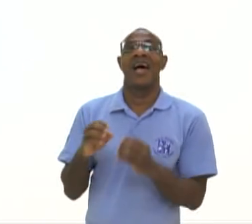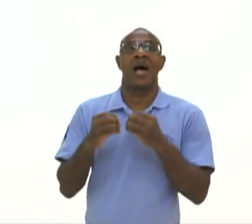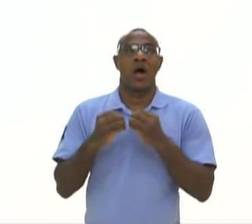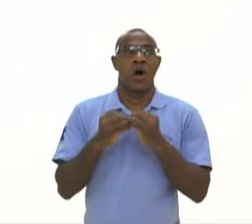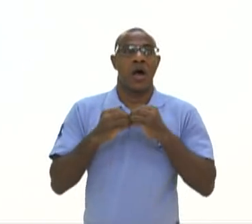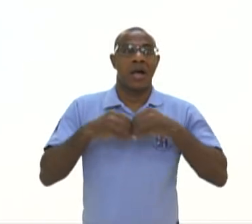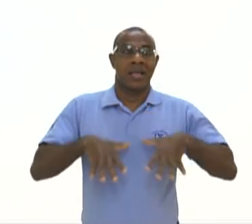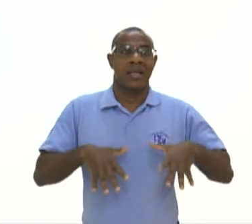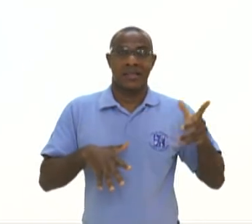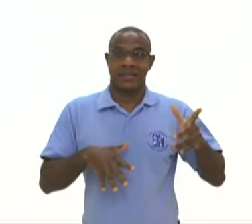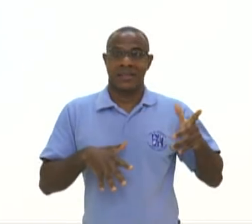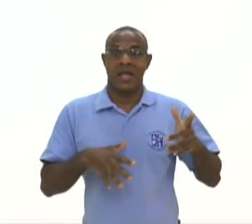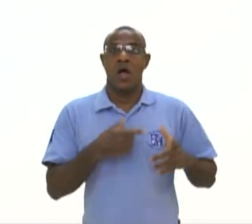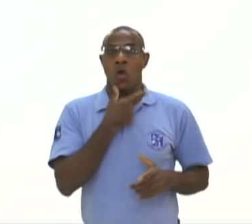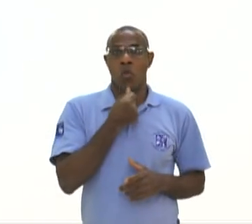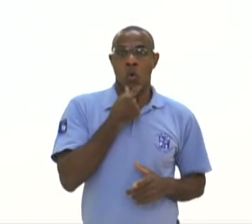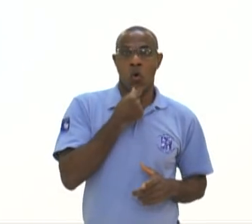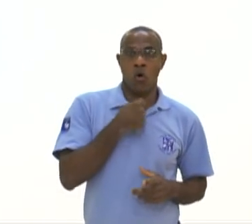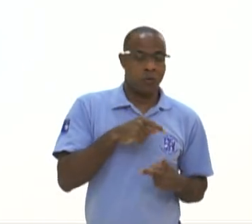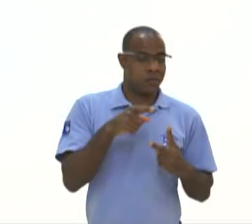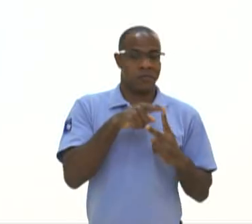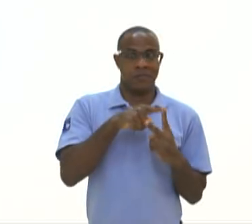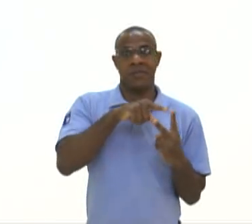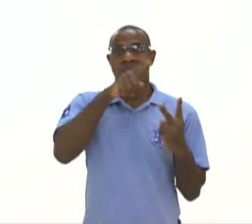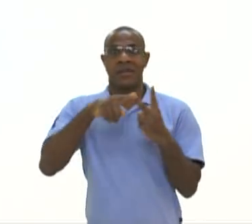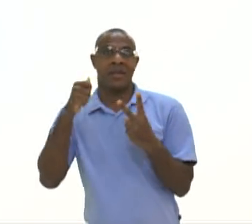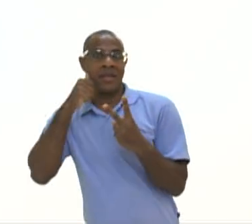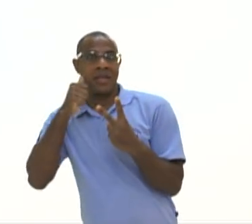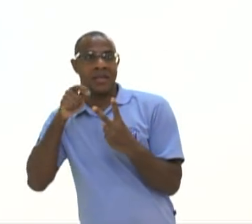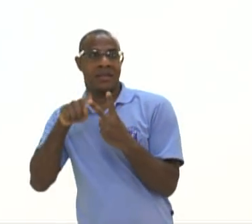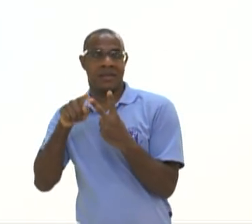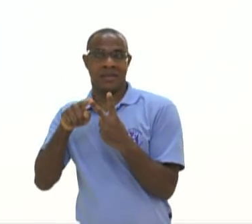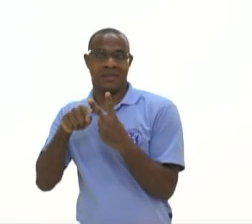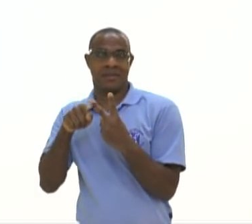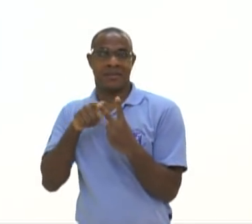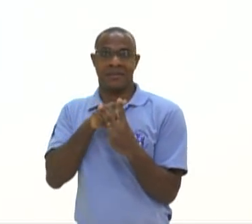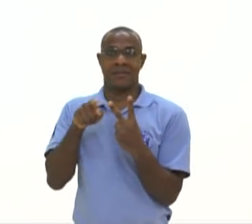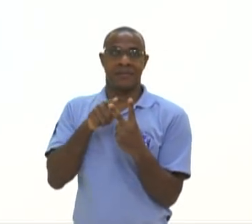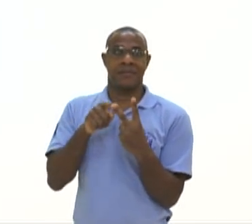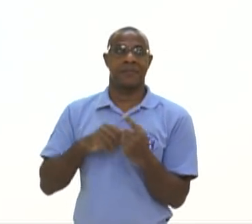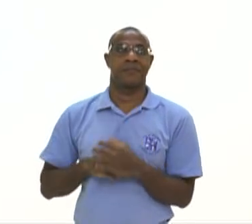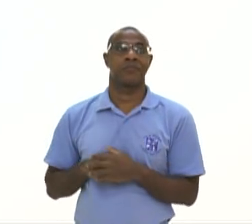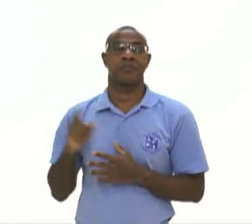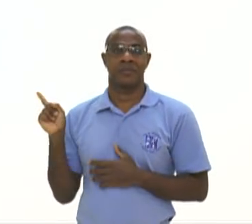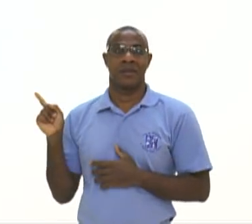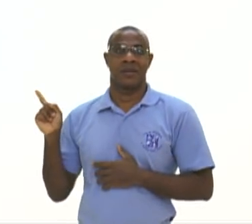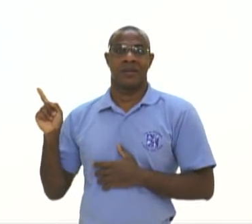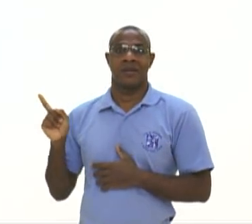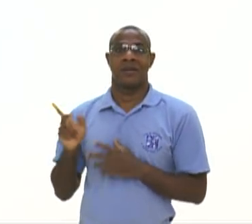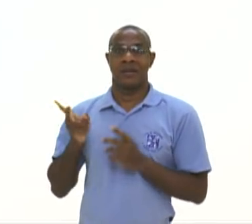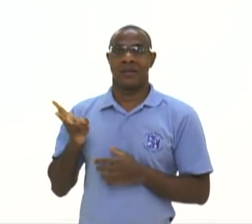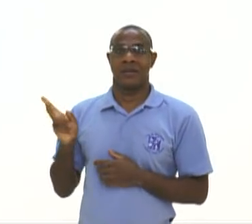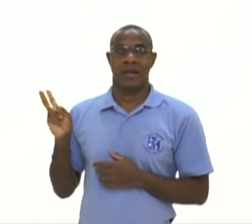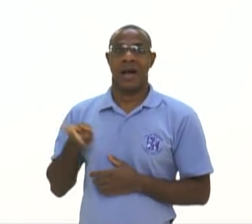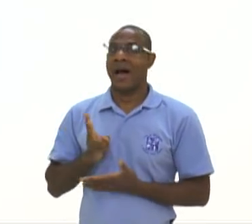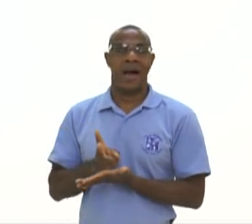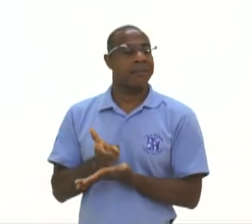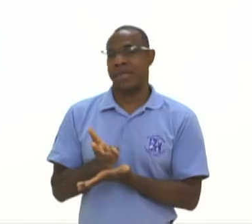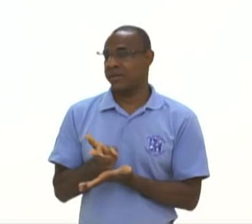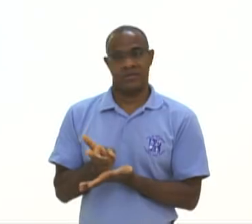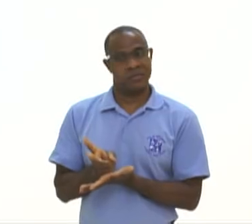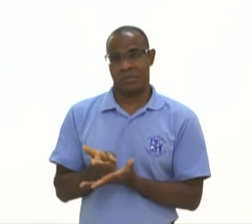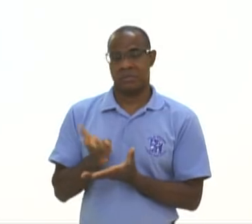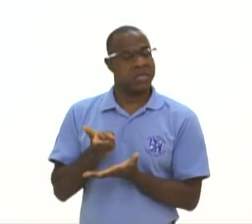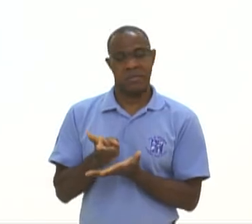na mulher e no homem. Muitas delas, como você pode perceber, são as mesmas, então estão presentes tanto no